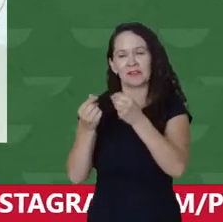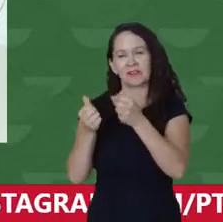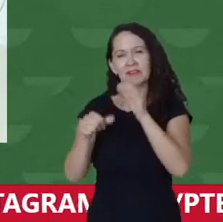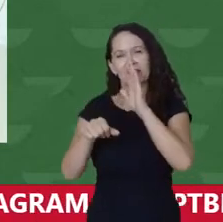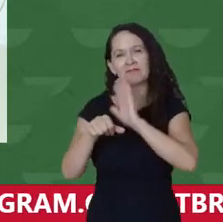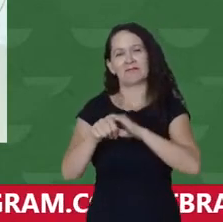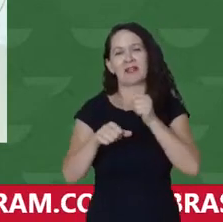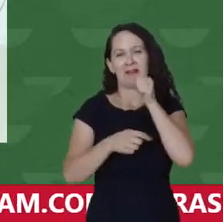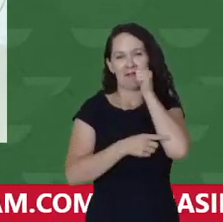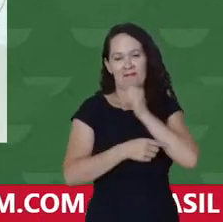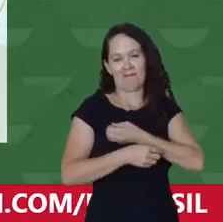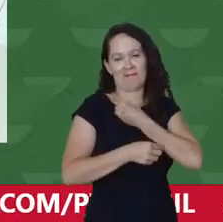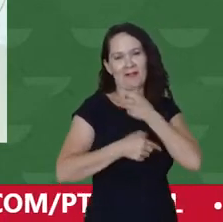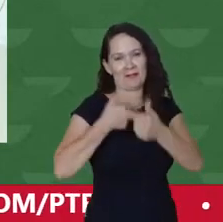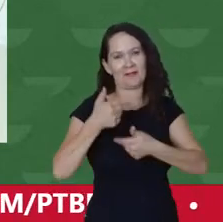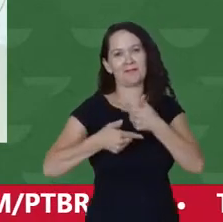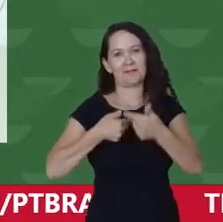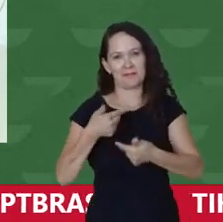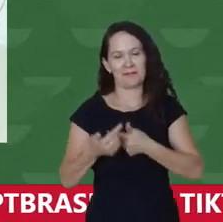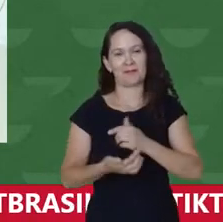a condição da mulher trabalhadora.